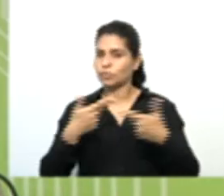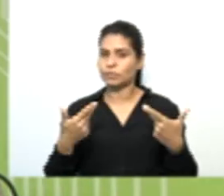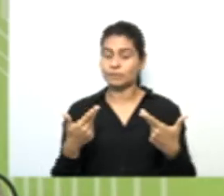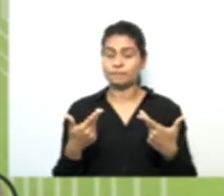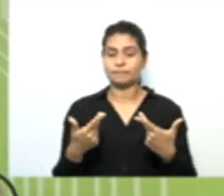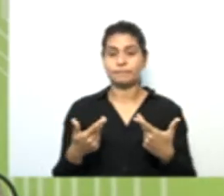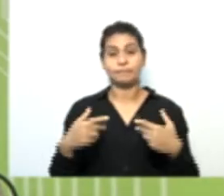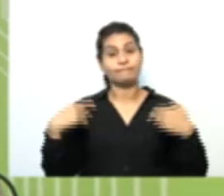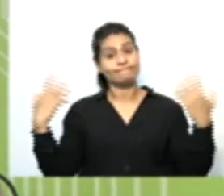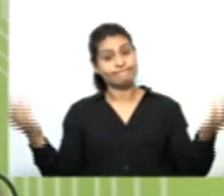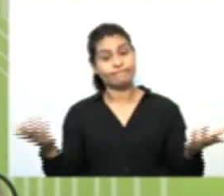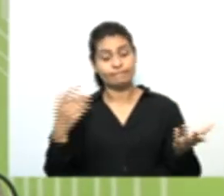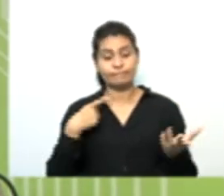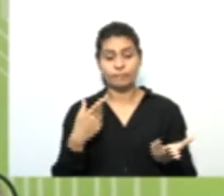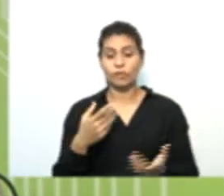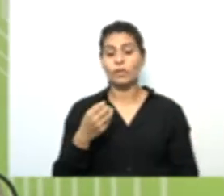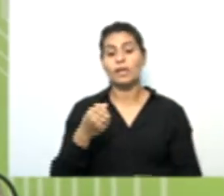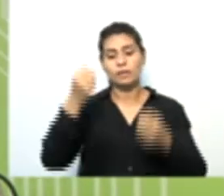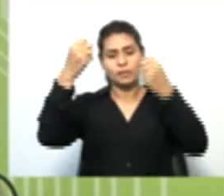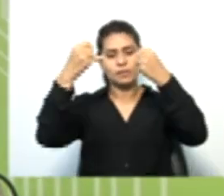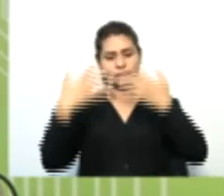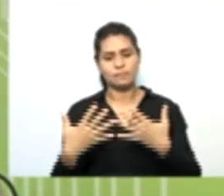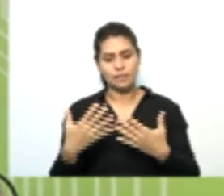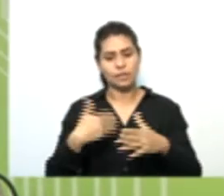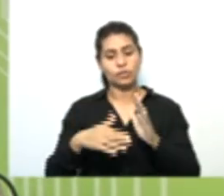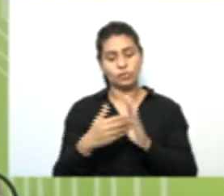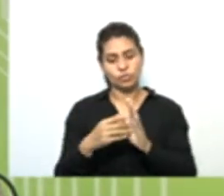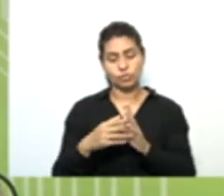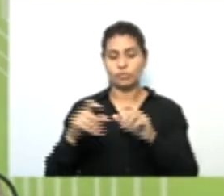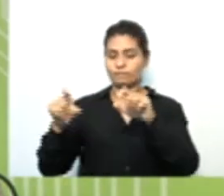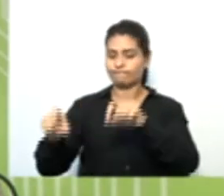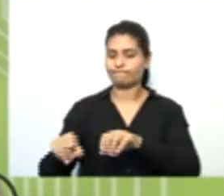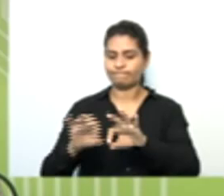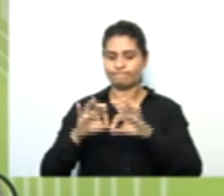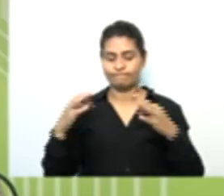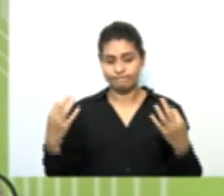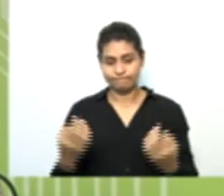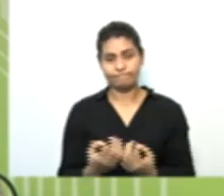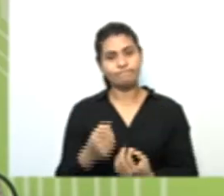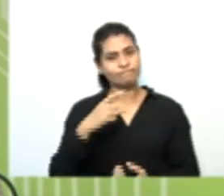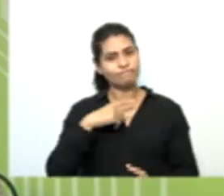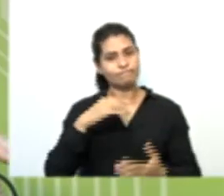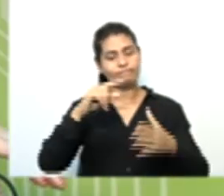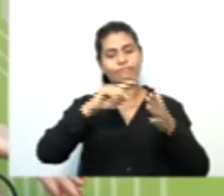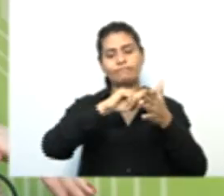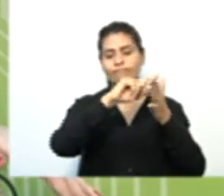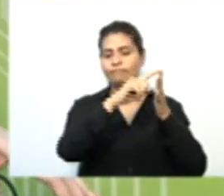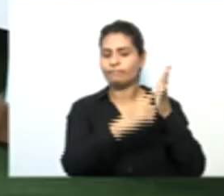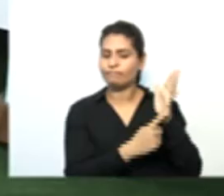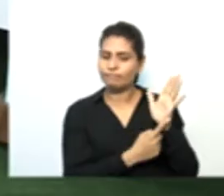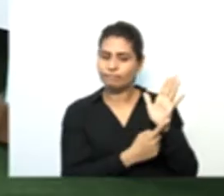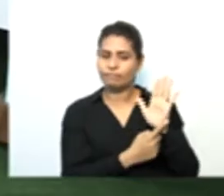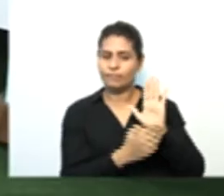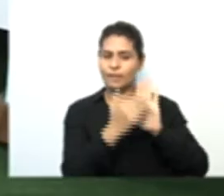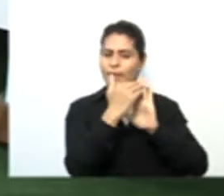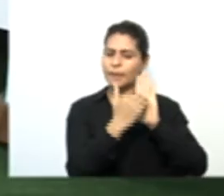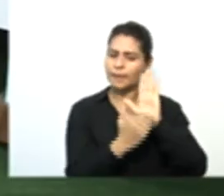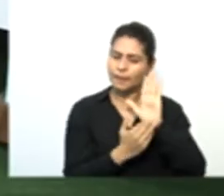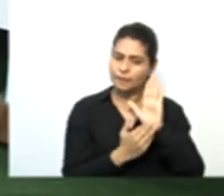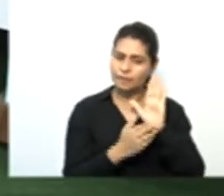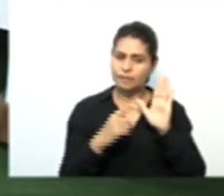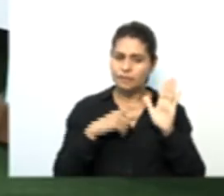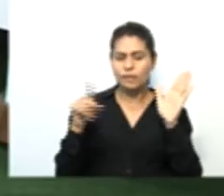produtos, que é a característica da produção da agricultura familiar. A gente teve alguns tópicos, né, professor, para comentar nessa aula. A gente tem